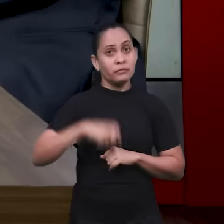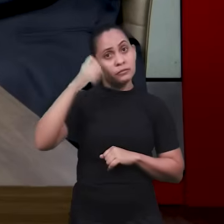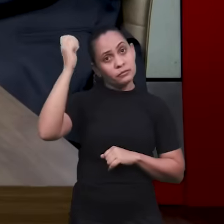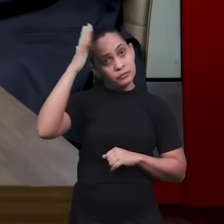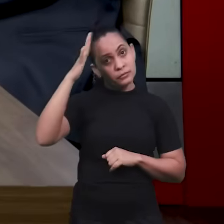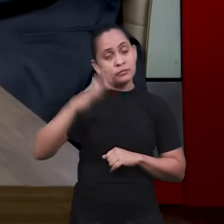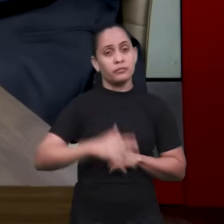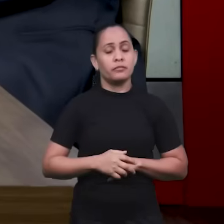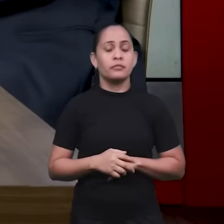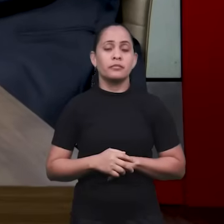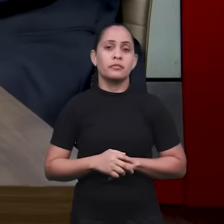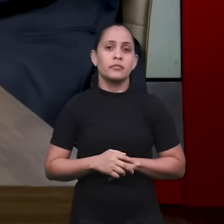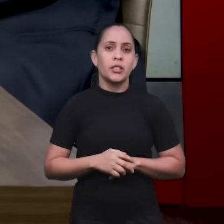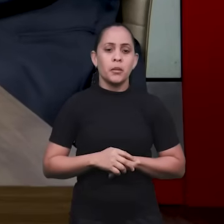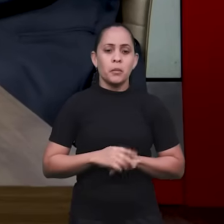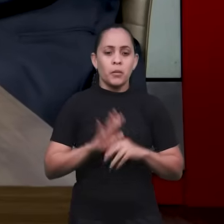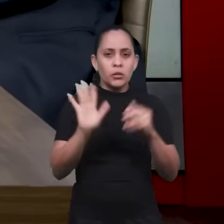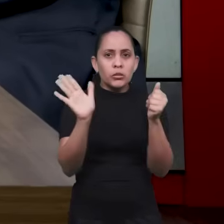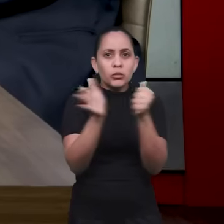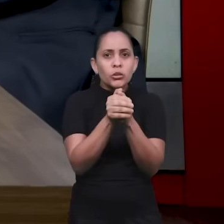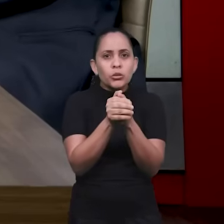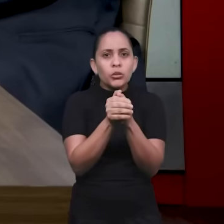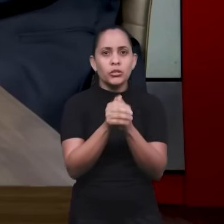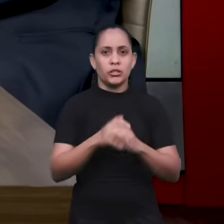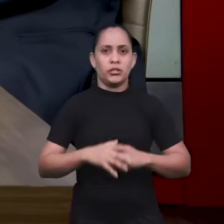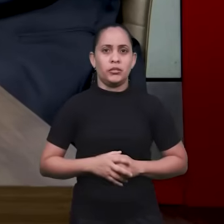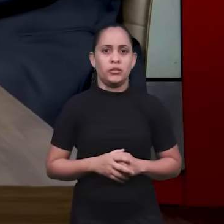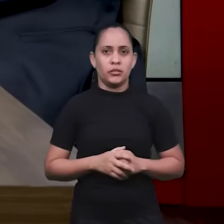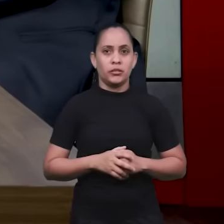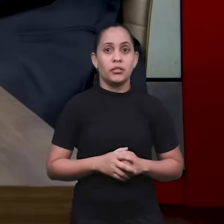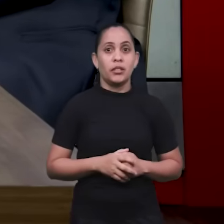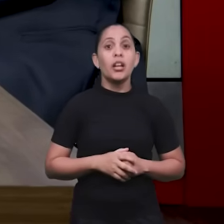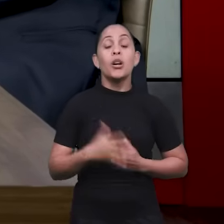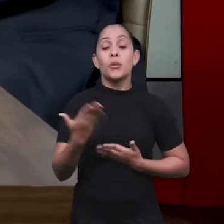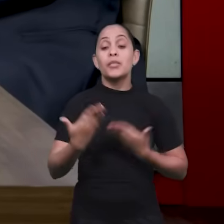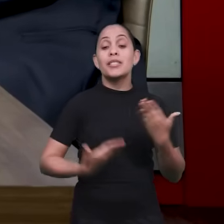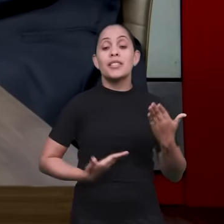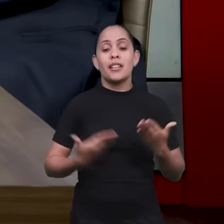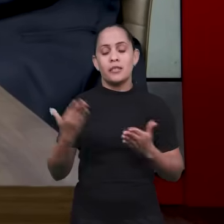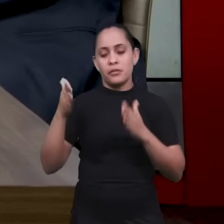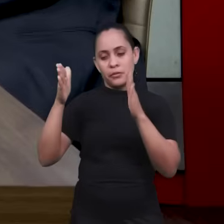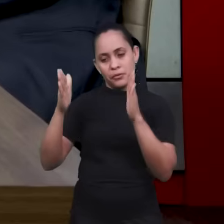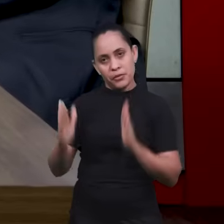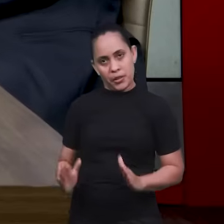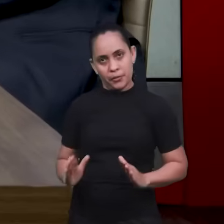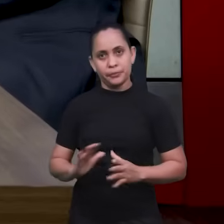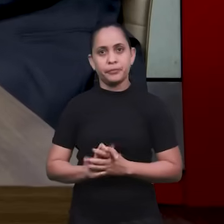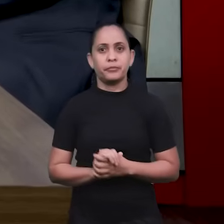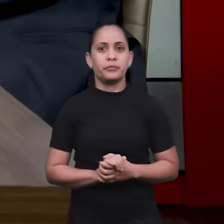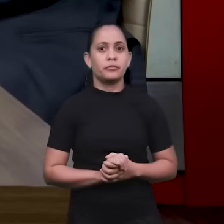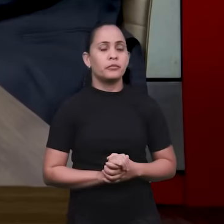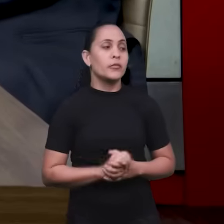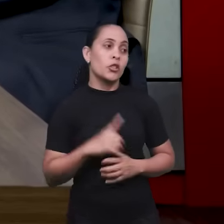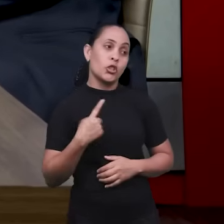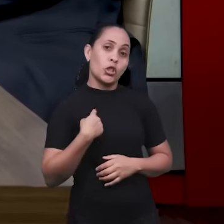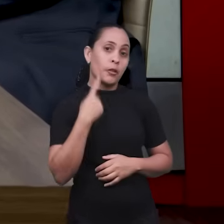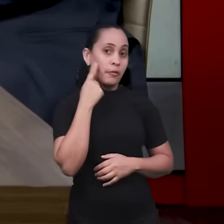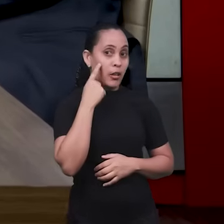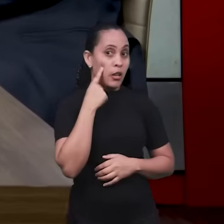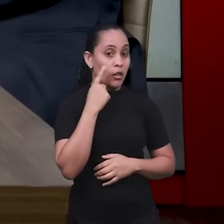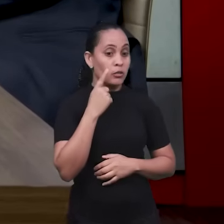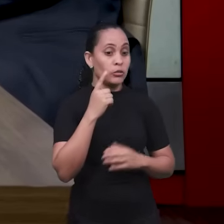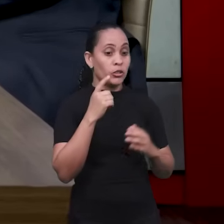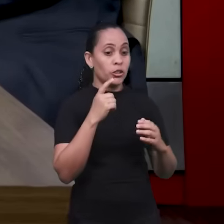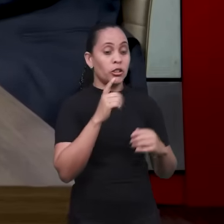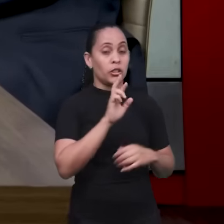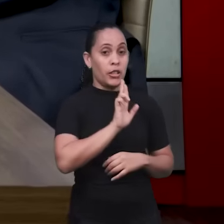ser escondida. Então, a igreja fiel, e aqui nós não estamos falando de denominação, né, de